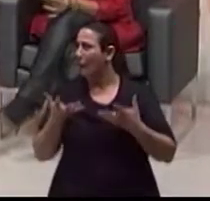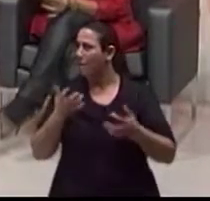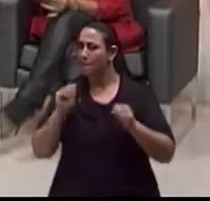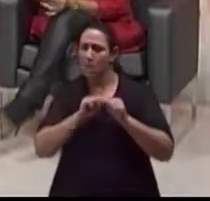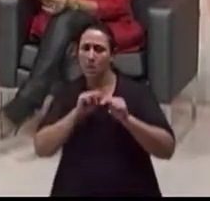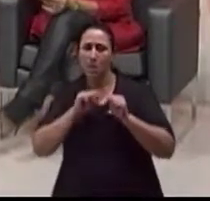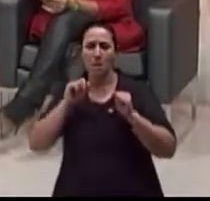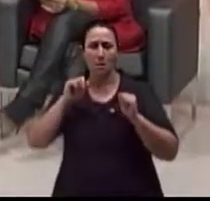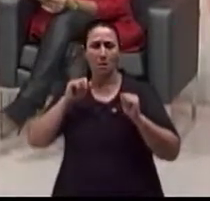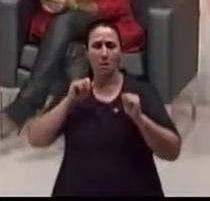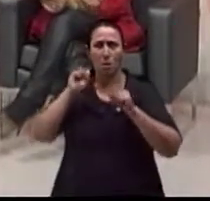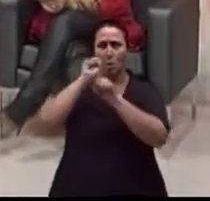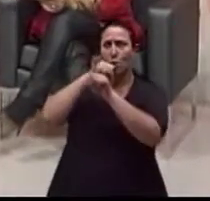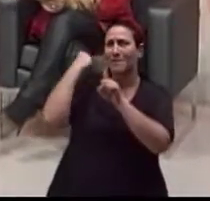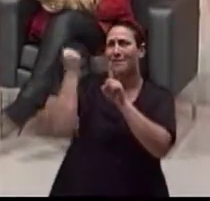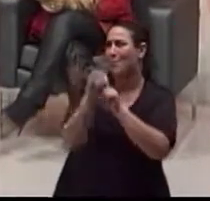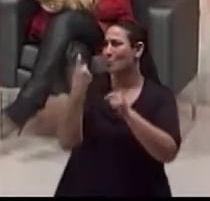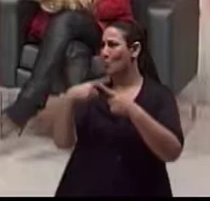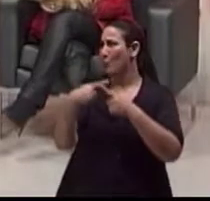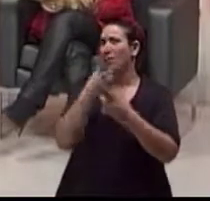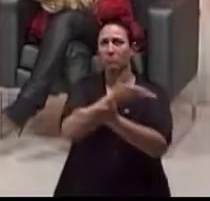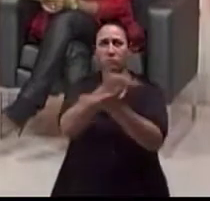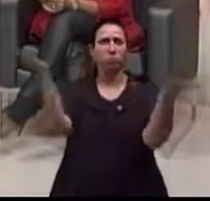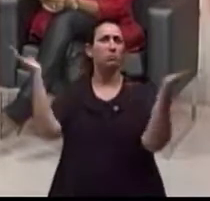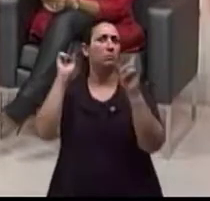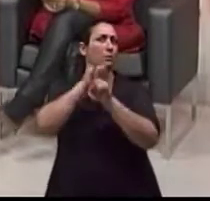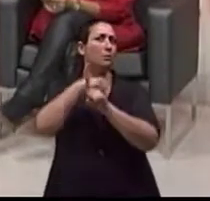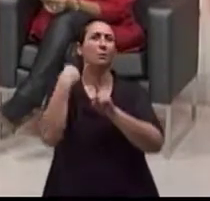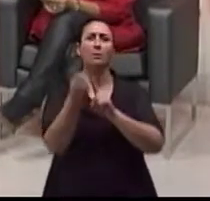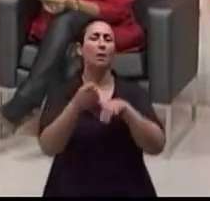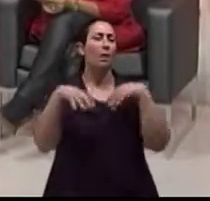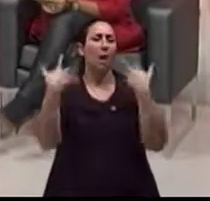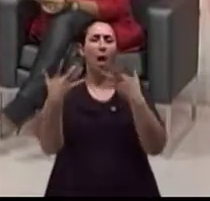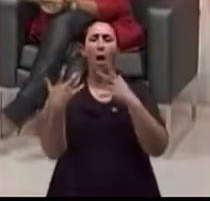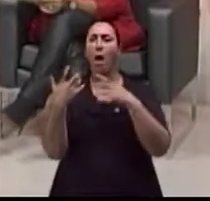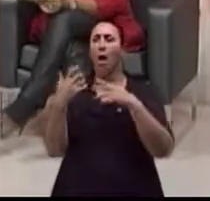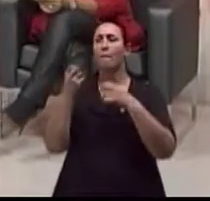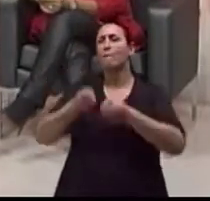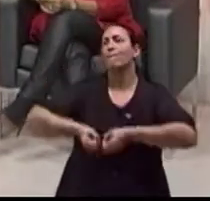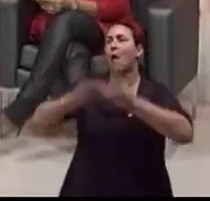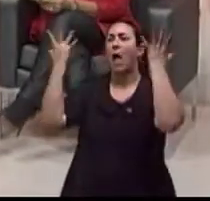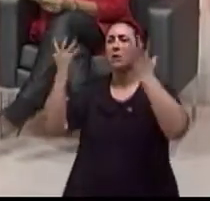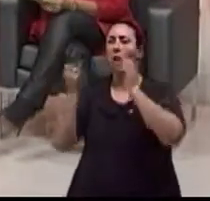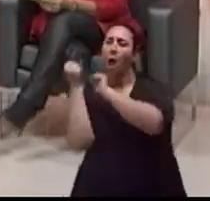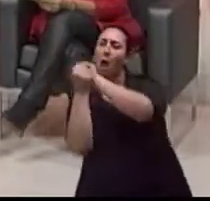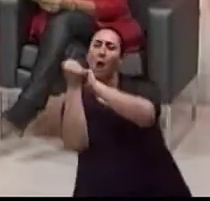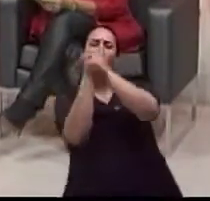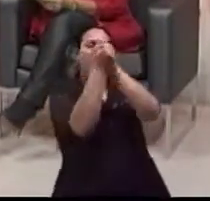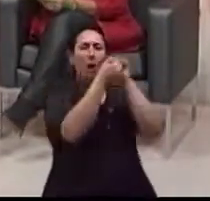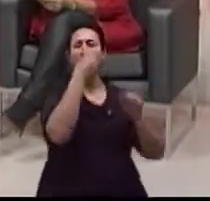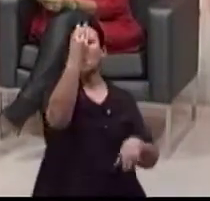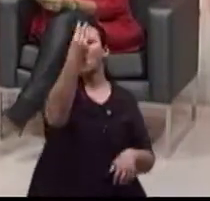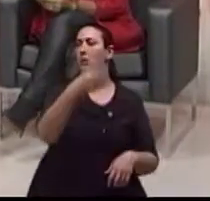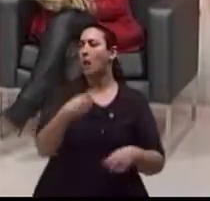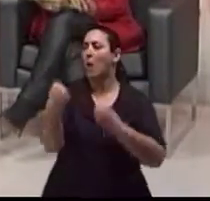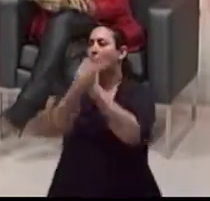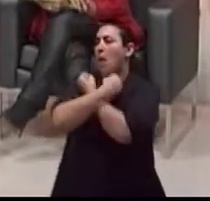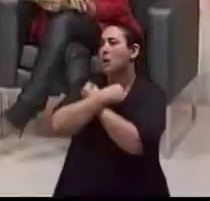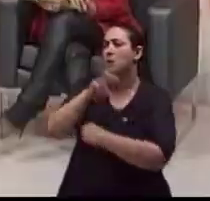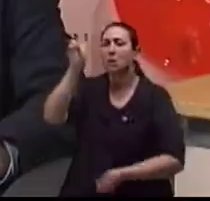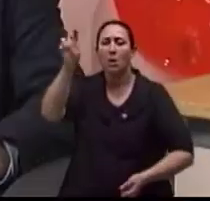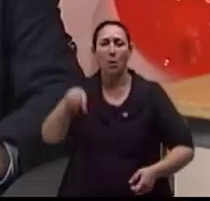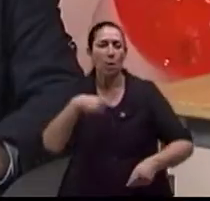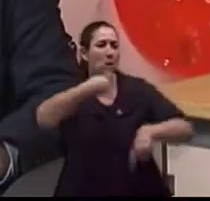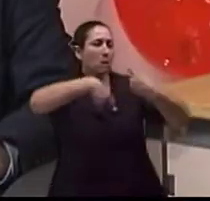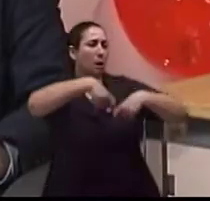vezes com jeito da sociedade que nós temos hoje assim de que beija 3 numa festa e veja cinco abraço a 7